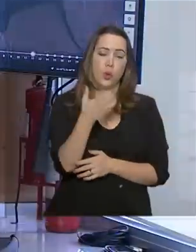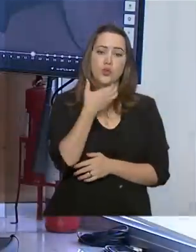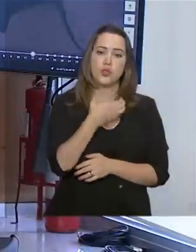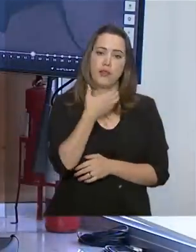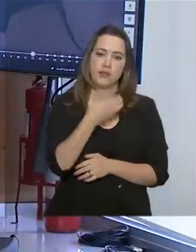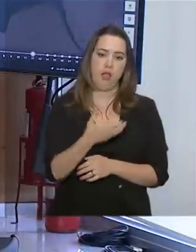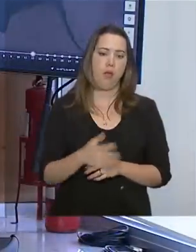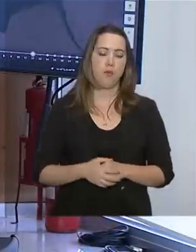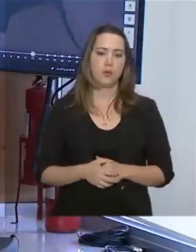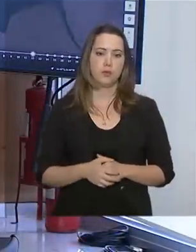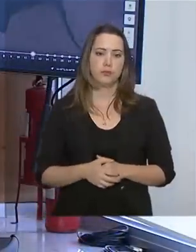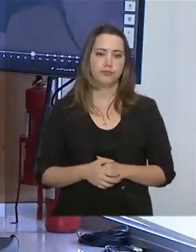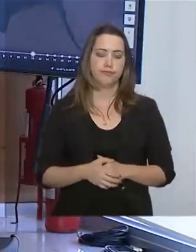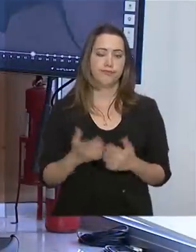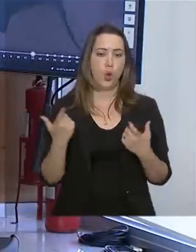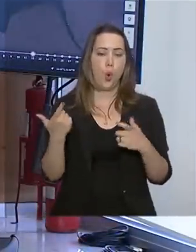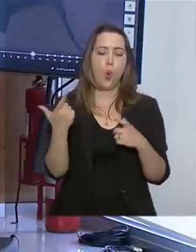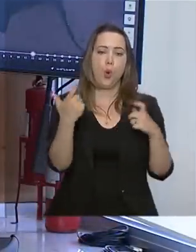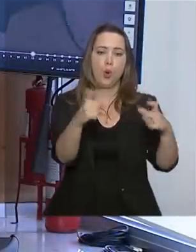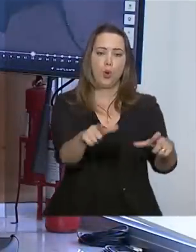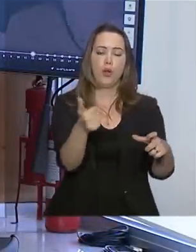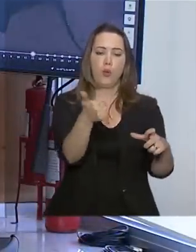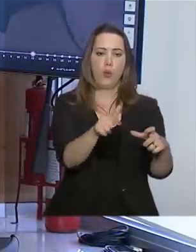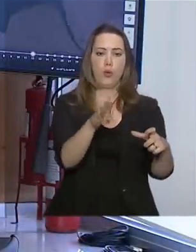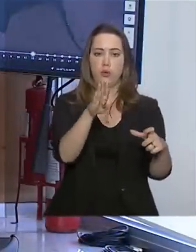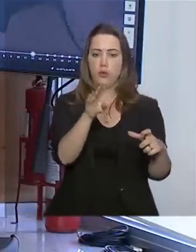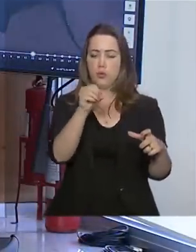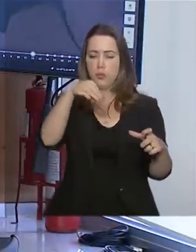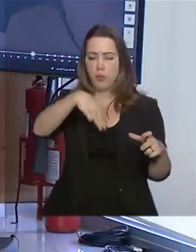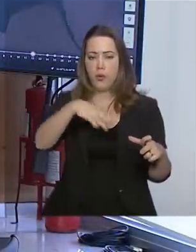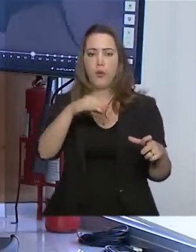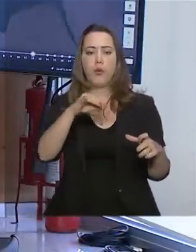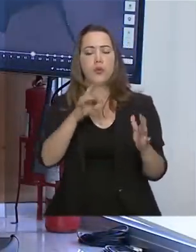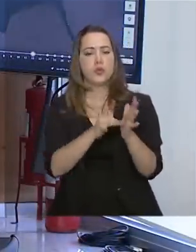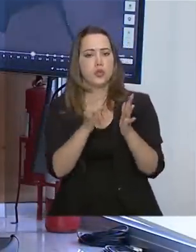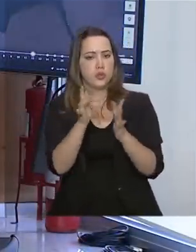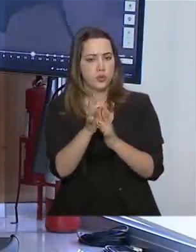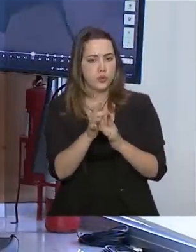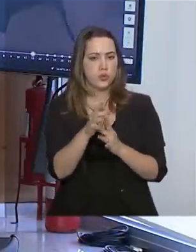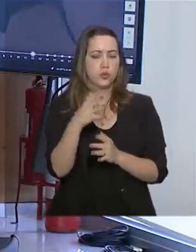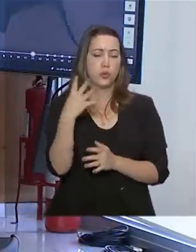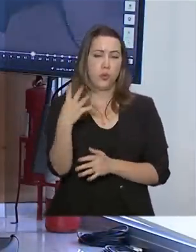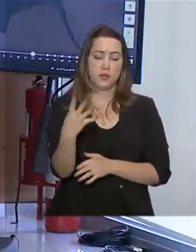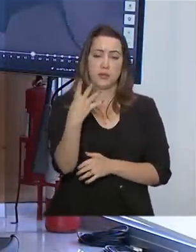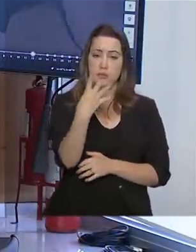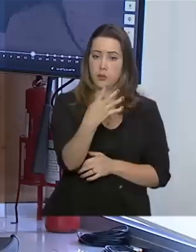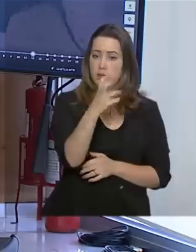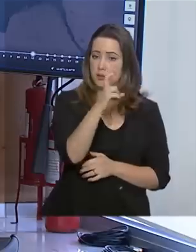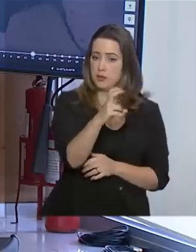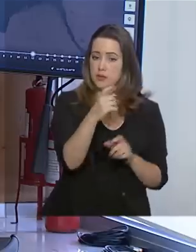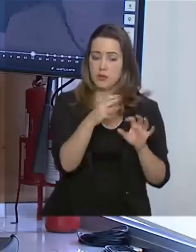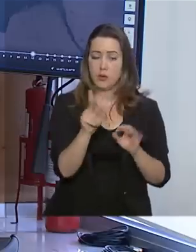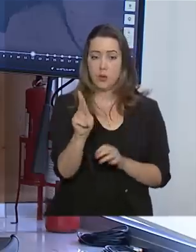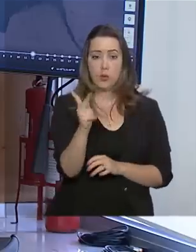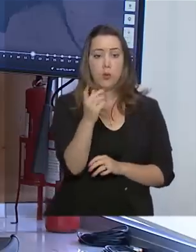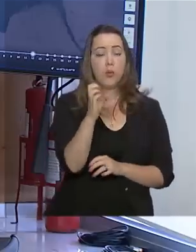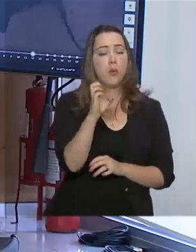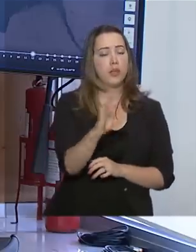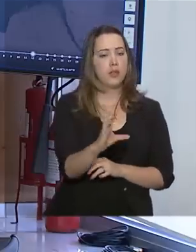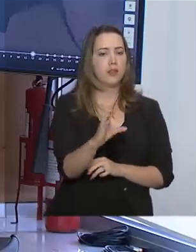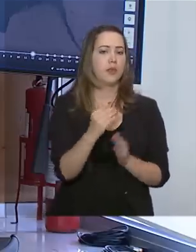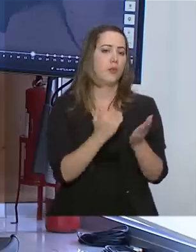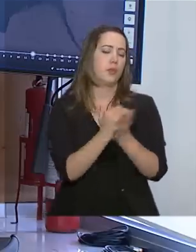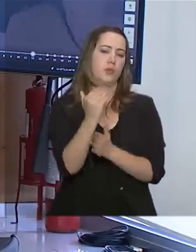bom jesus do araguaia mato grosso 445 hectares começou em dezembro